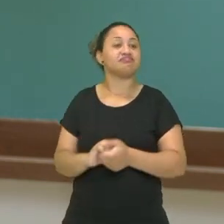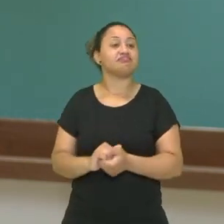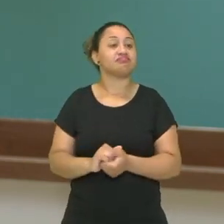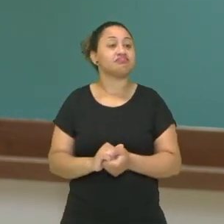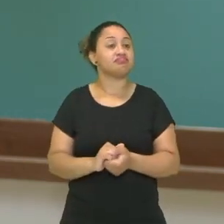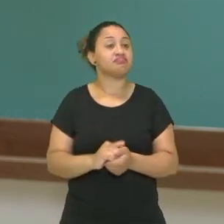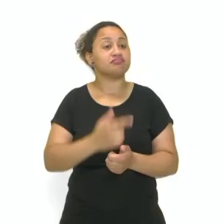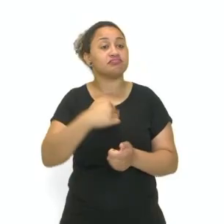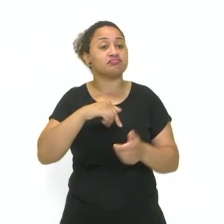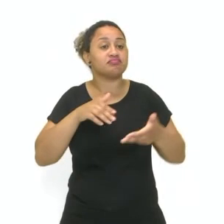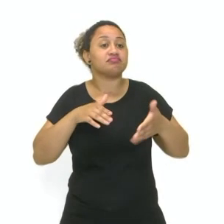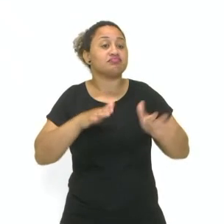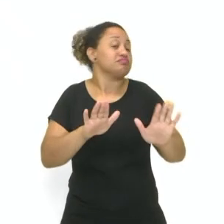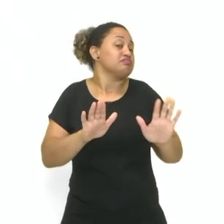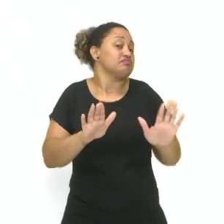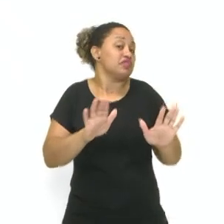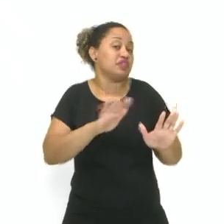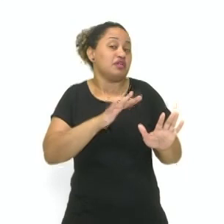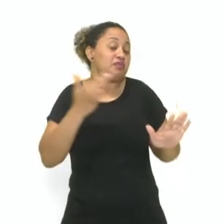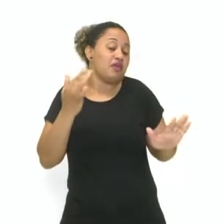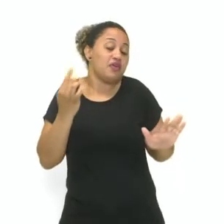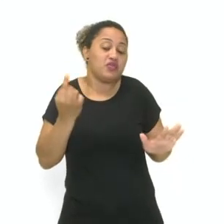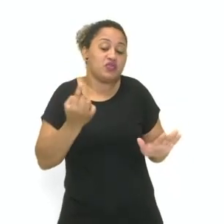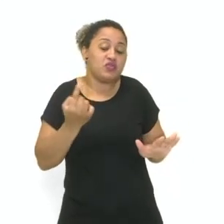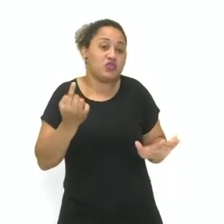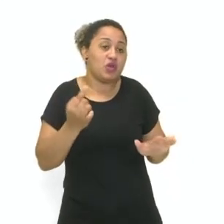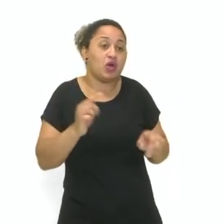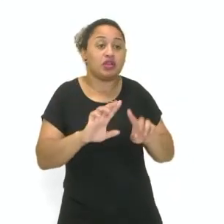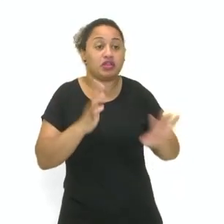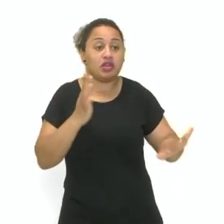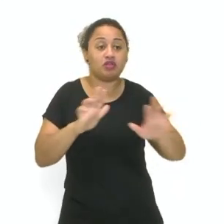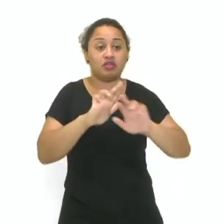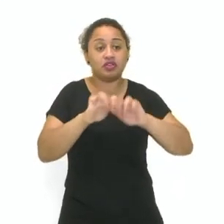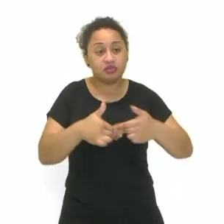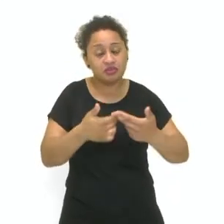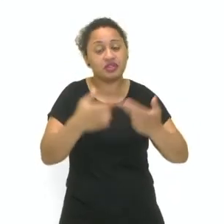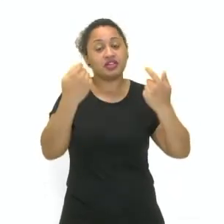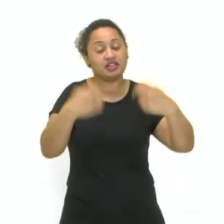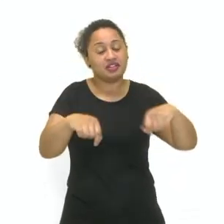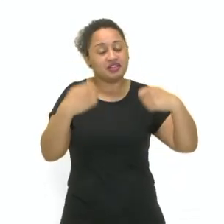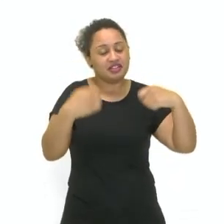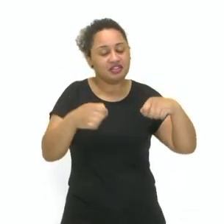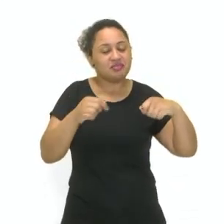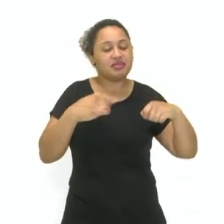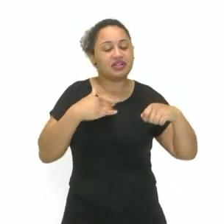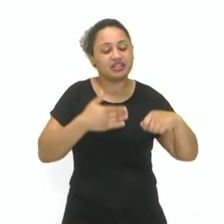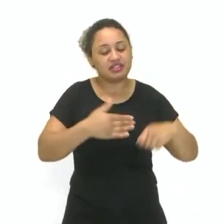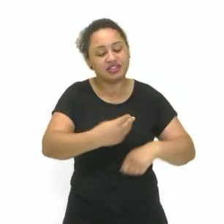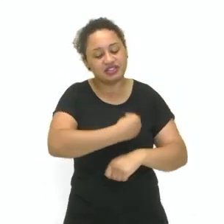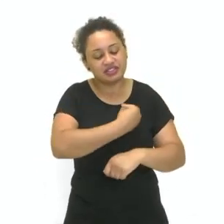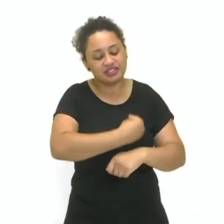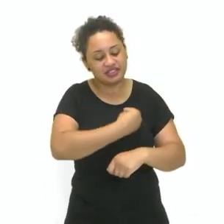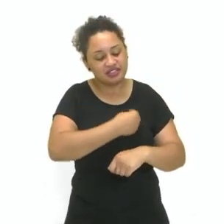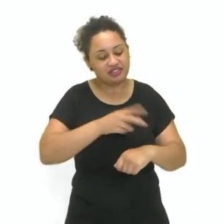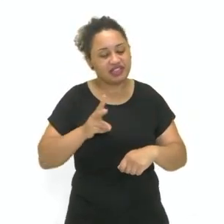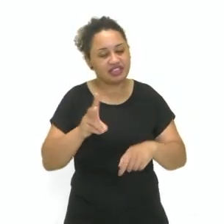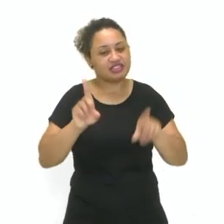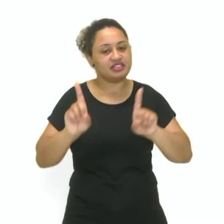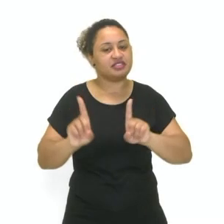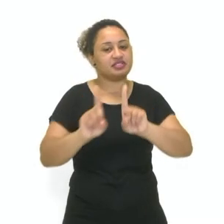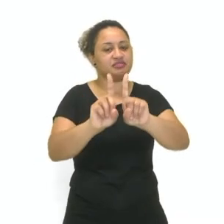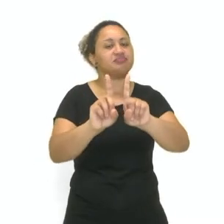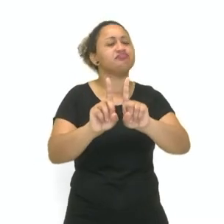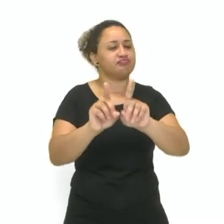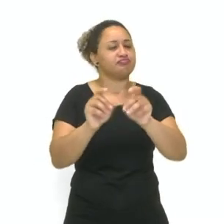gente nasce e morre só. Talvez por isso mesmo é que se precisa tanto de viver acompanhado. Então, a